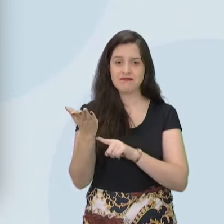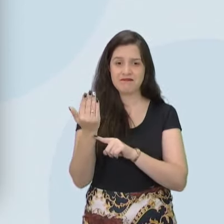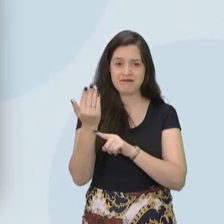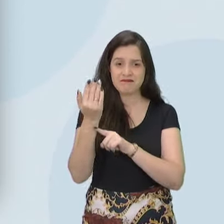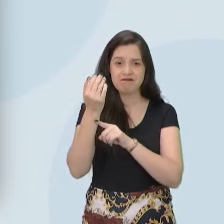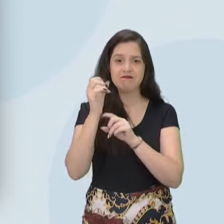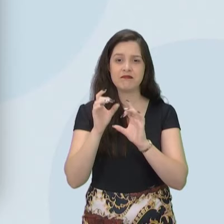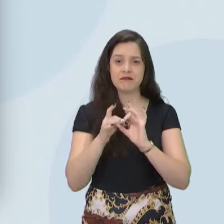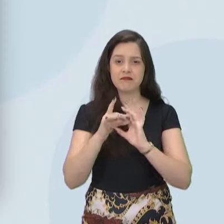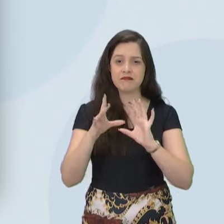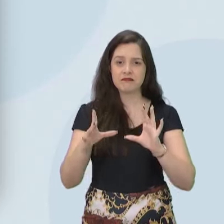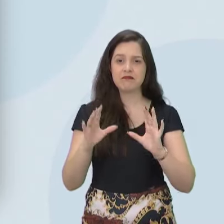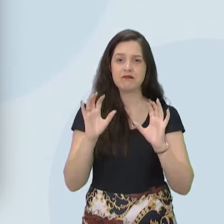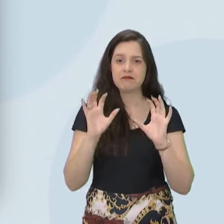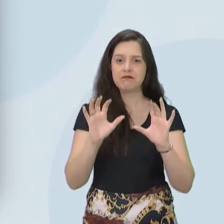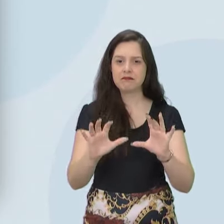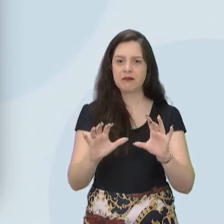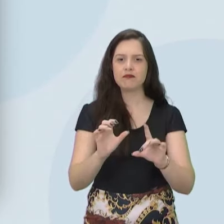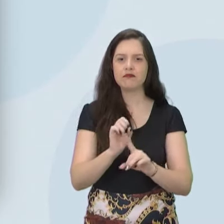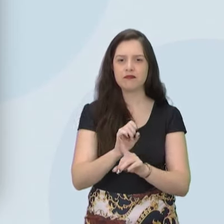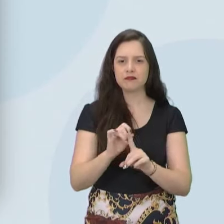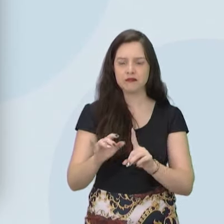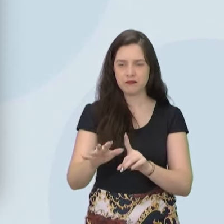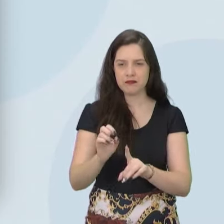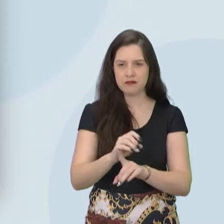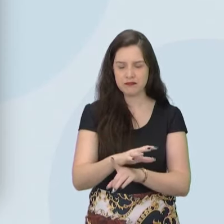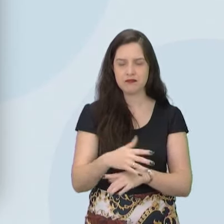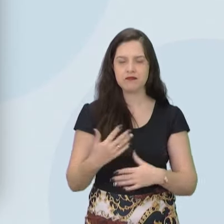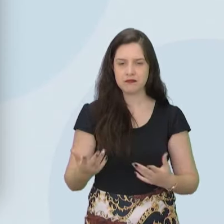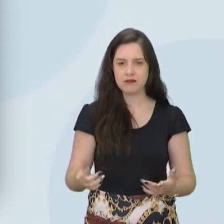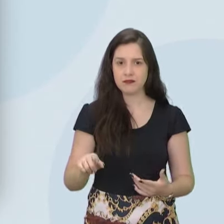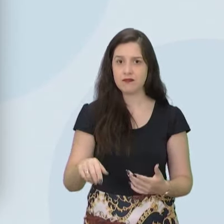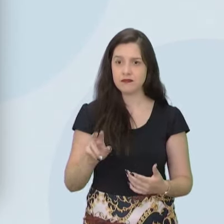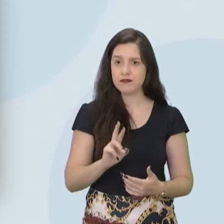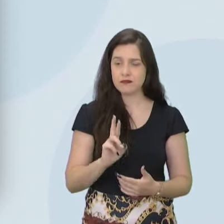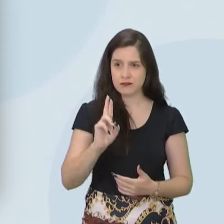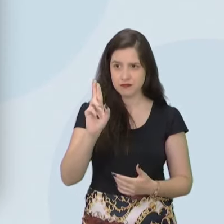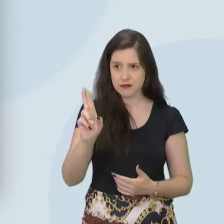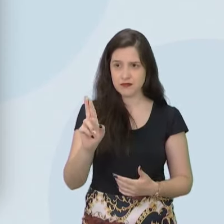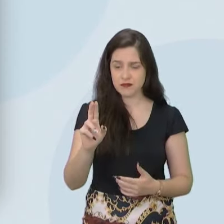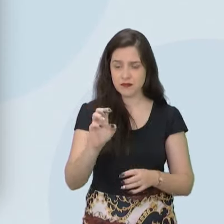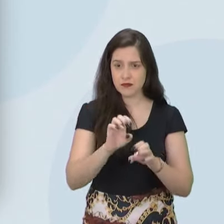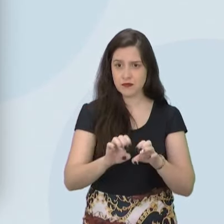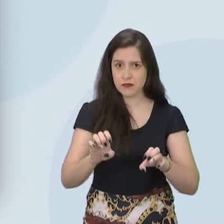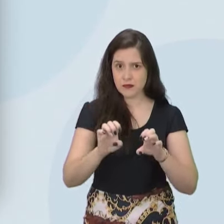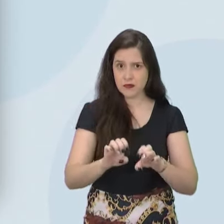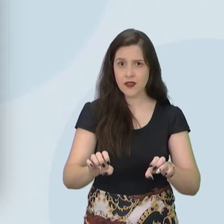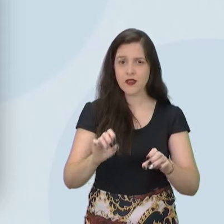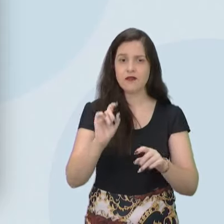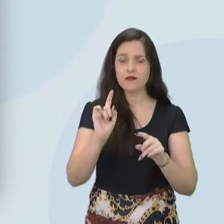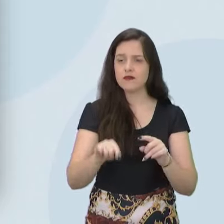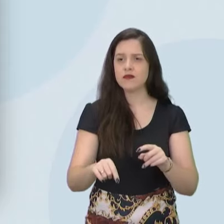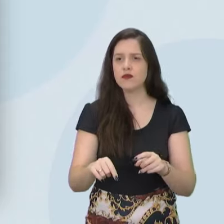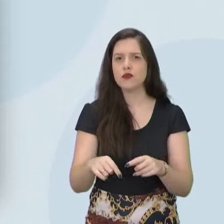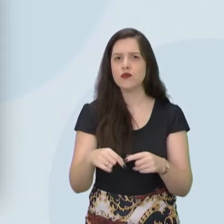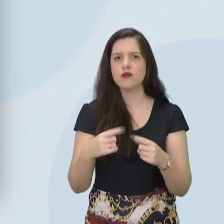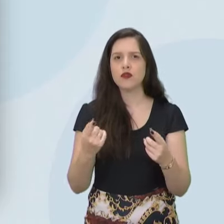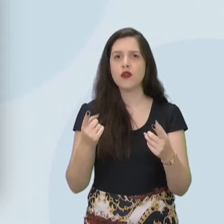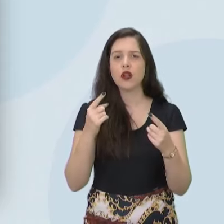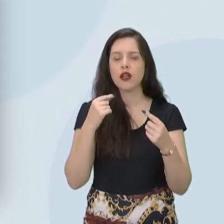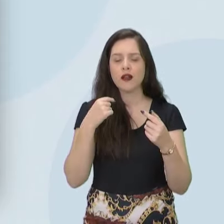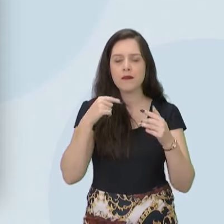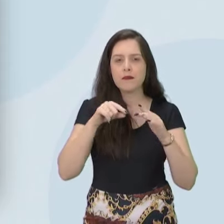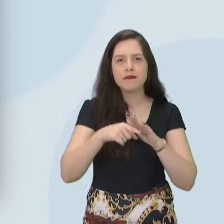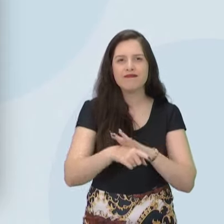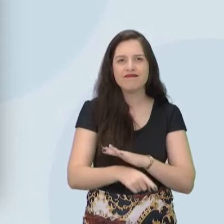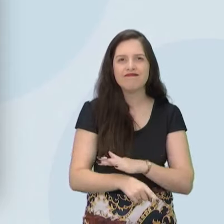os impactos socioambientais. Vocês percebem que essas habilidades que eu li do eixos estruturantes, elas aprofundam,